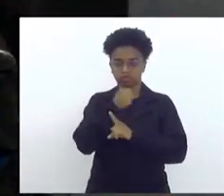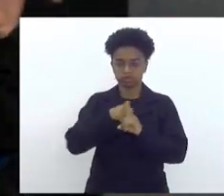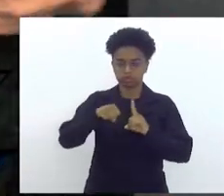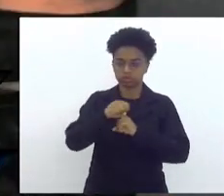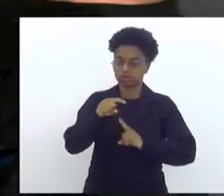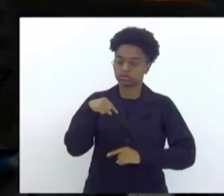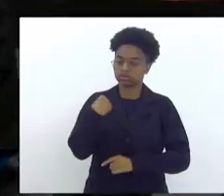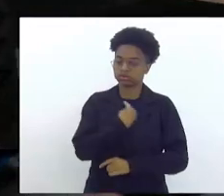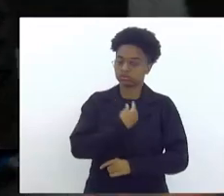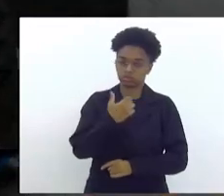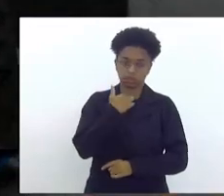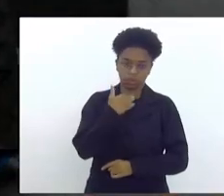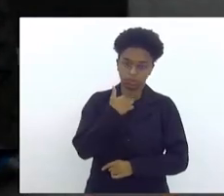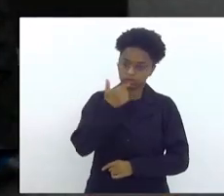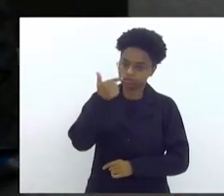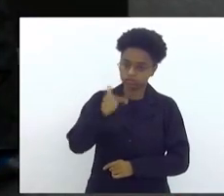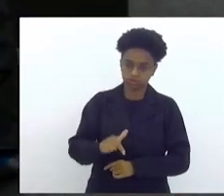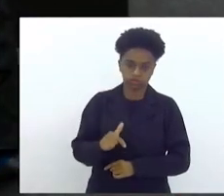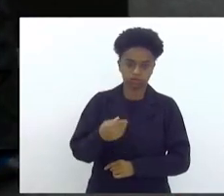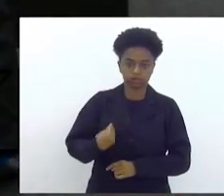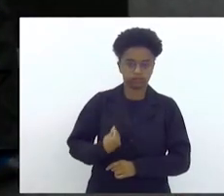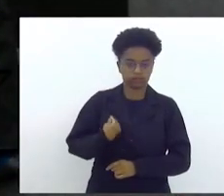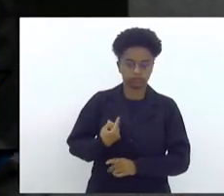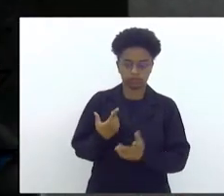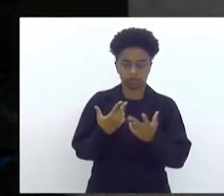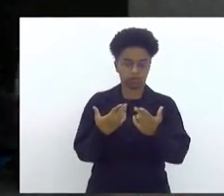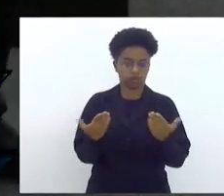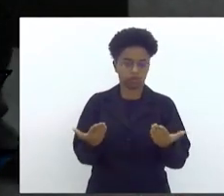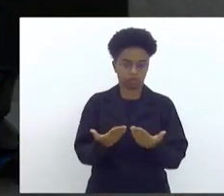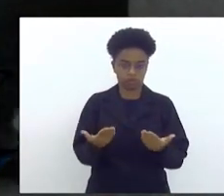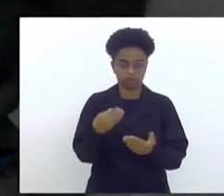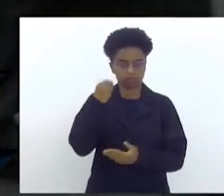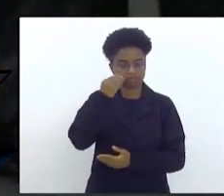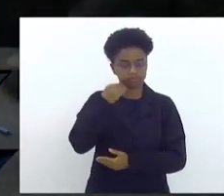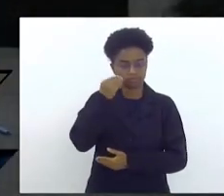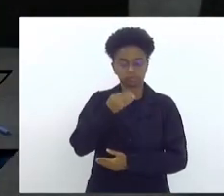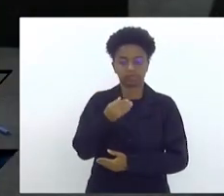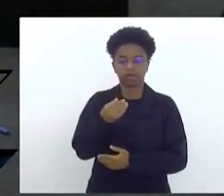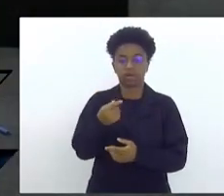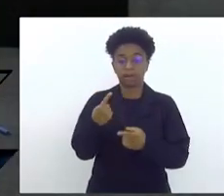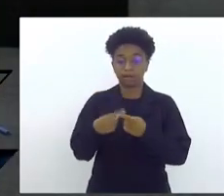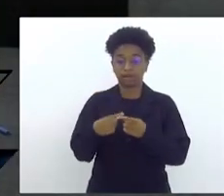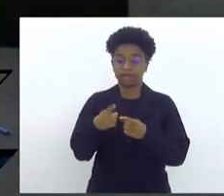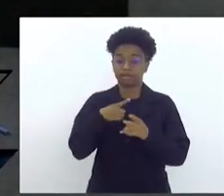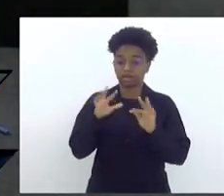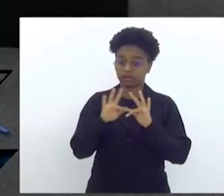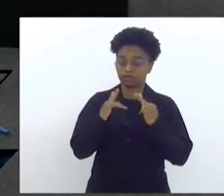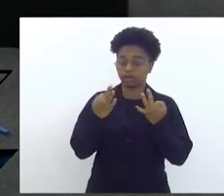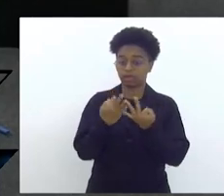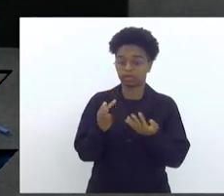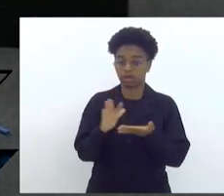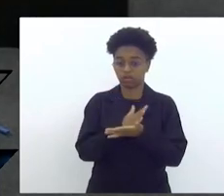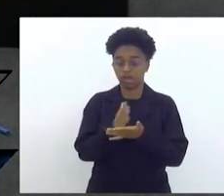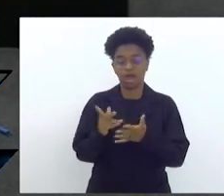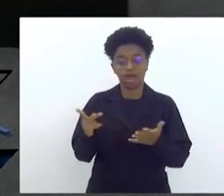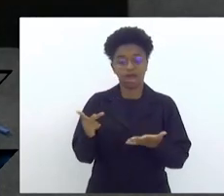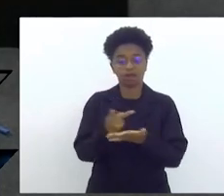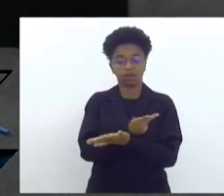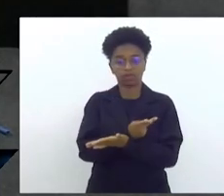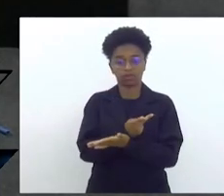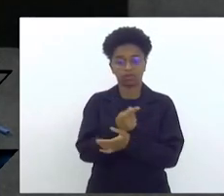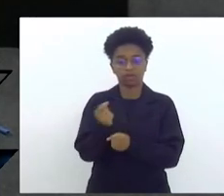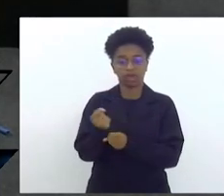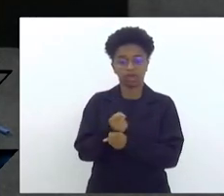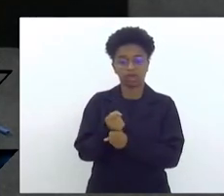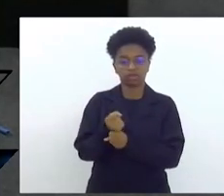passar novamente pelo que estamos passando nos últimos anos existem famílias vítimas de tragédia do ano